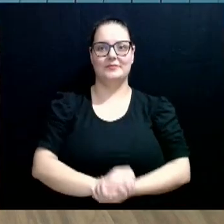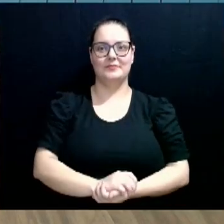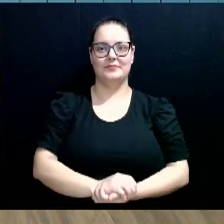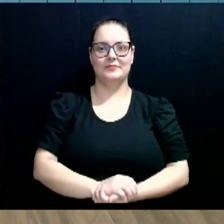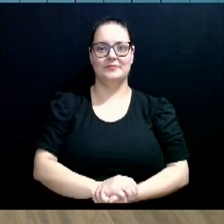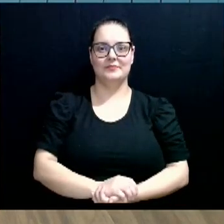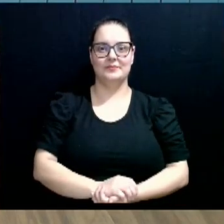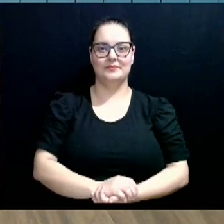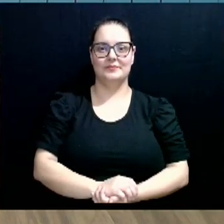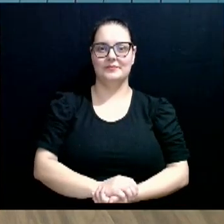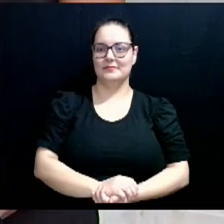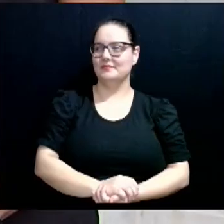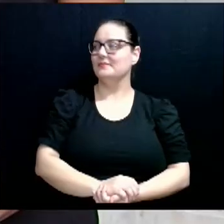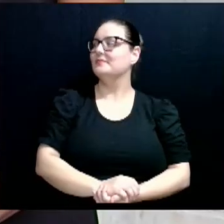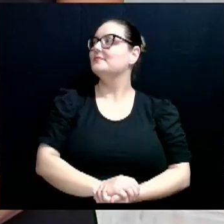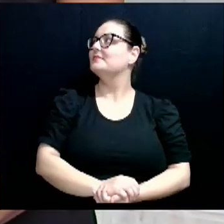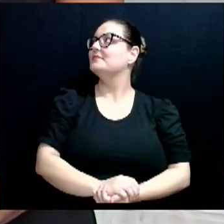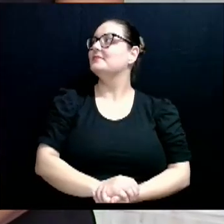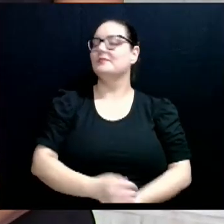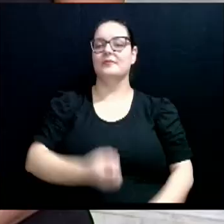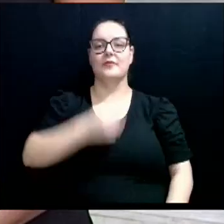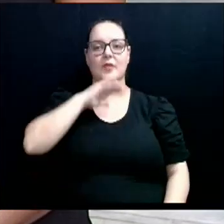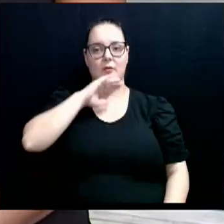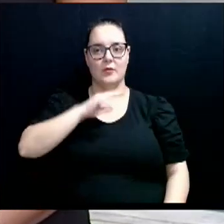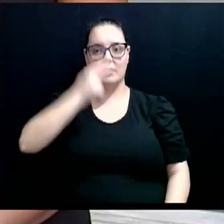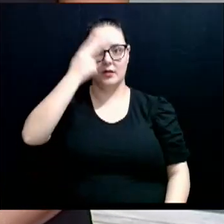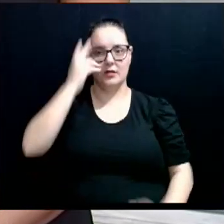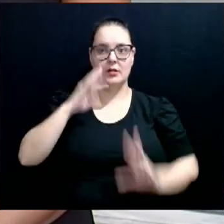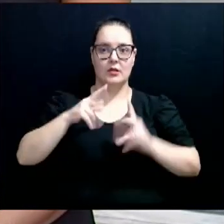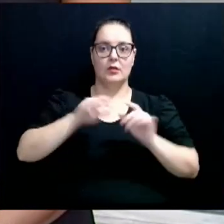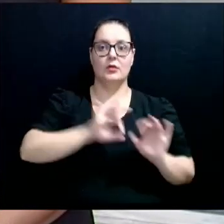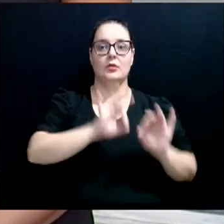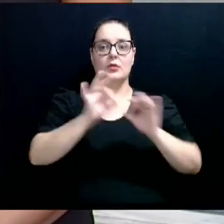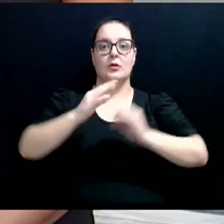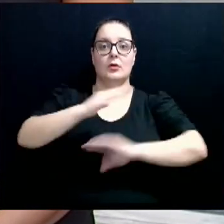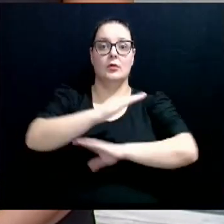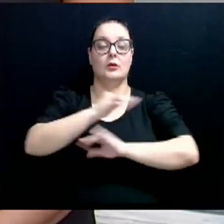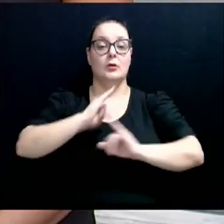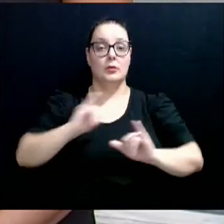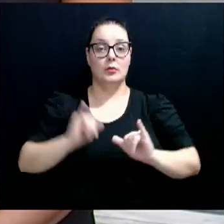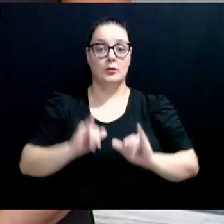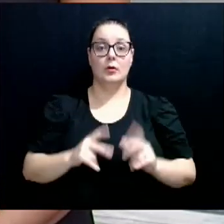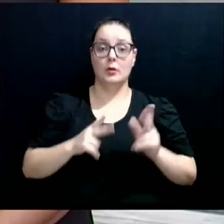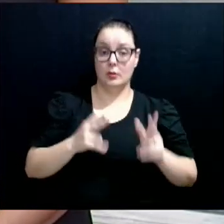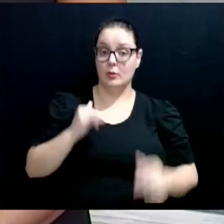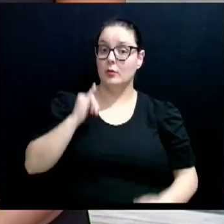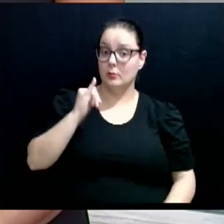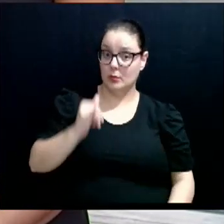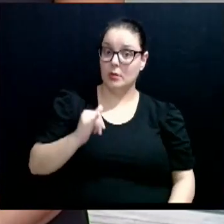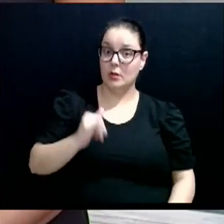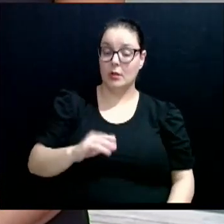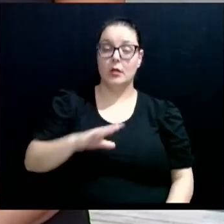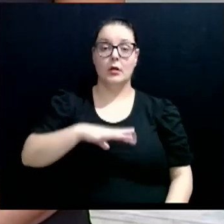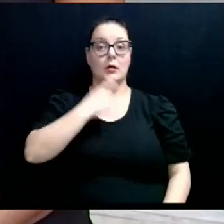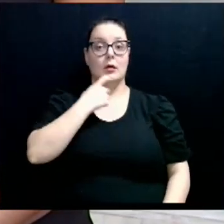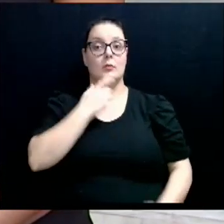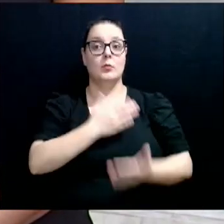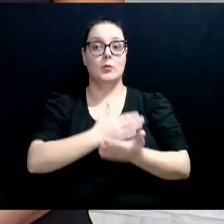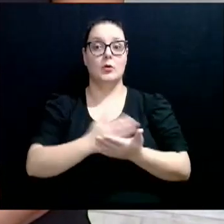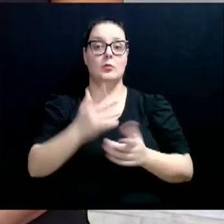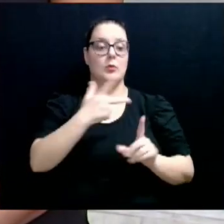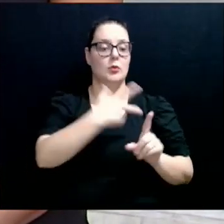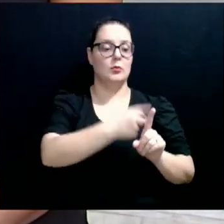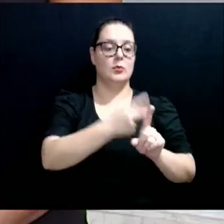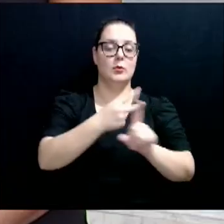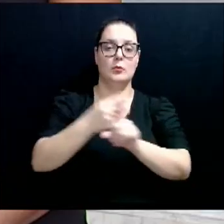Boa tarde, Gabriel. Boa tarde a todos que nos acompanham no Câmara Notícia. Como você falou, Campinas iniciou a vacinação para as gestantes